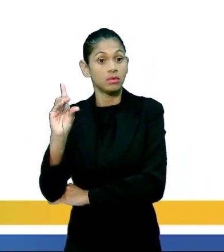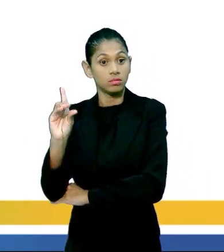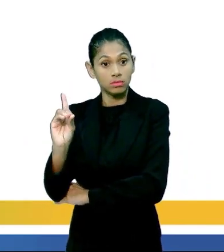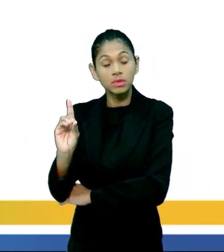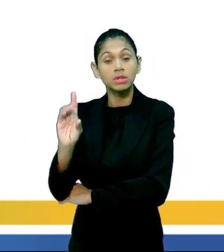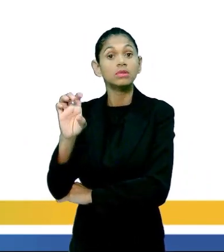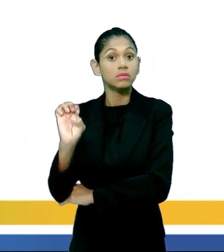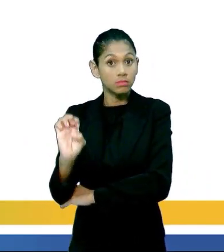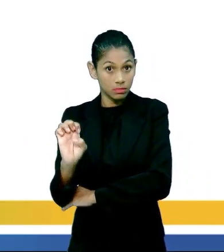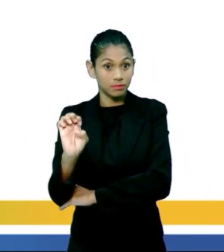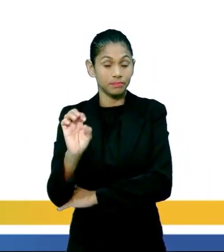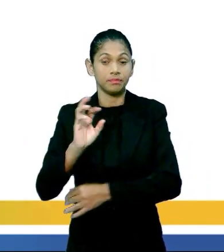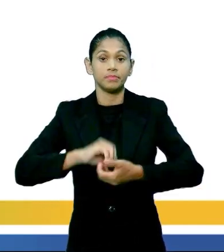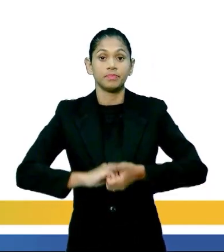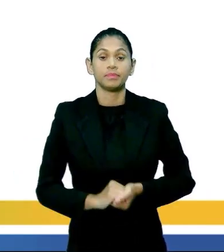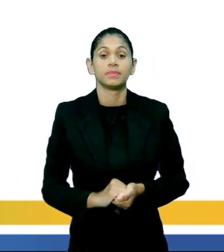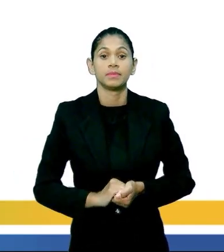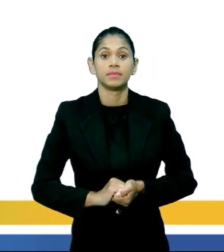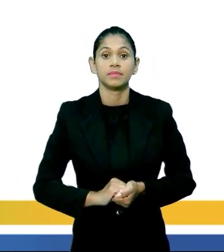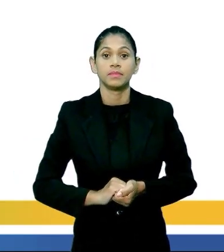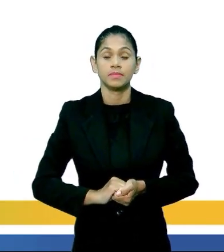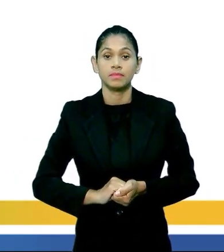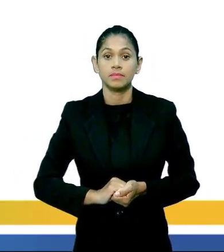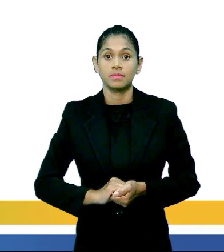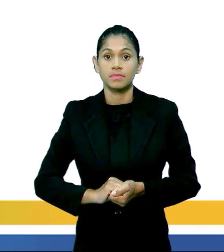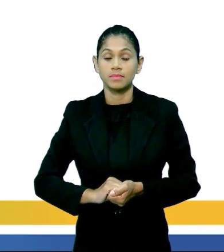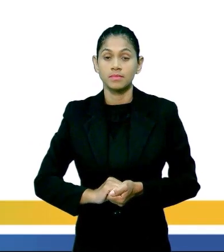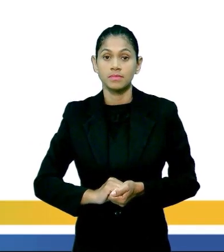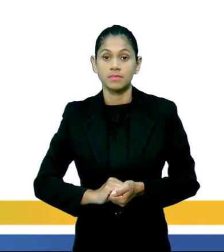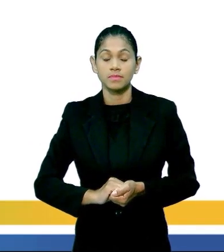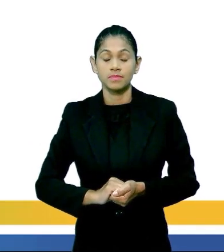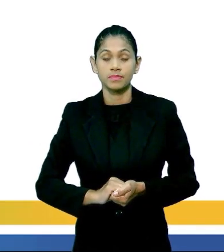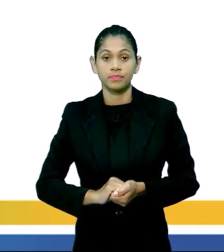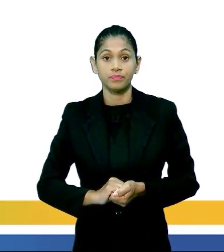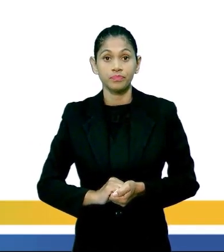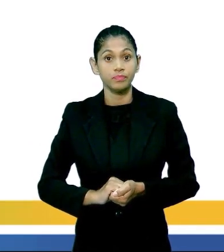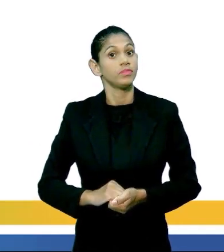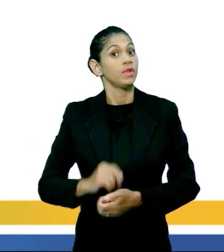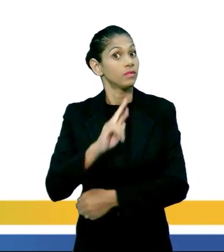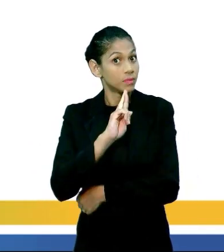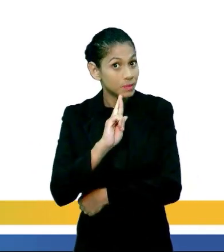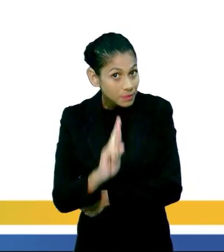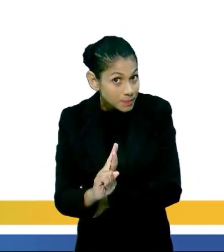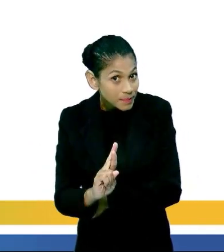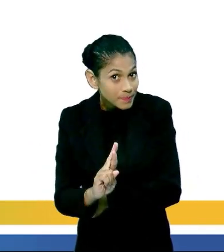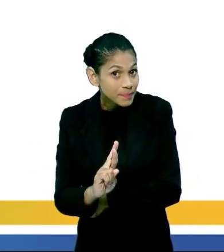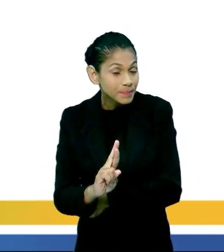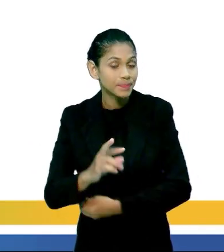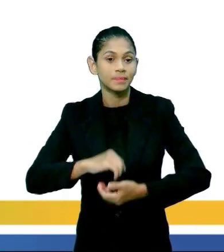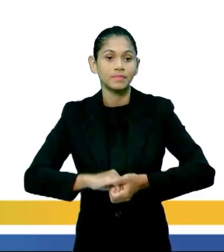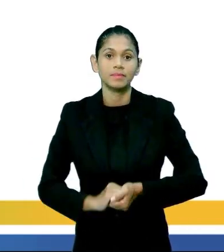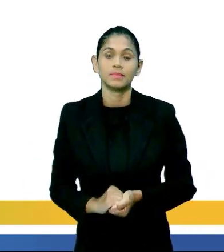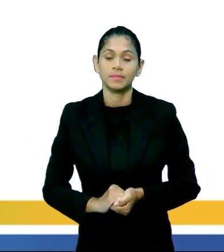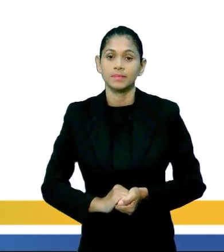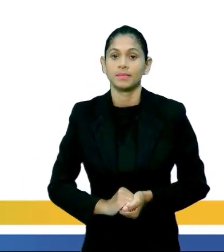18 minutos. E letra E, 24 minutos. Vamos resolver essa questão?